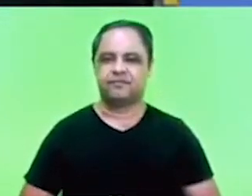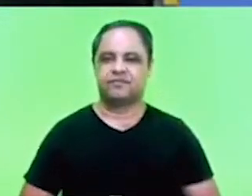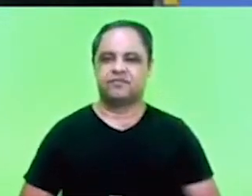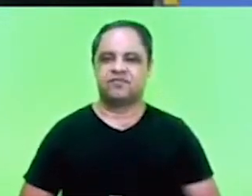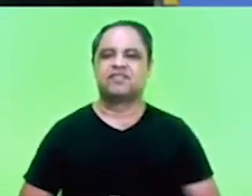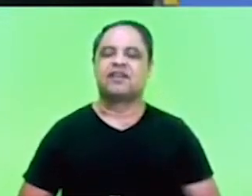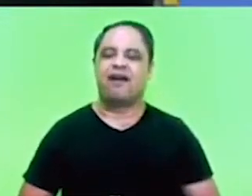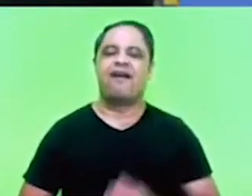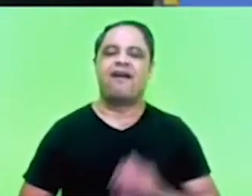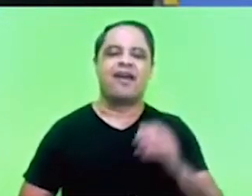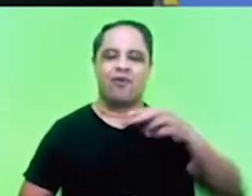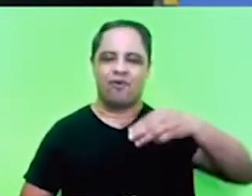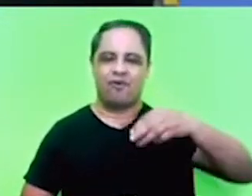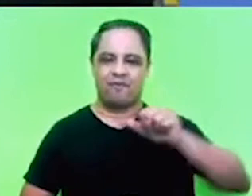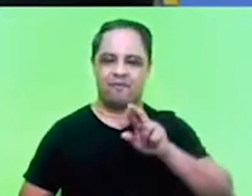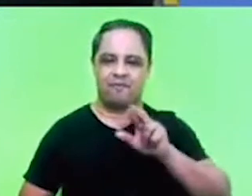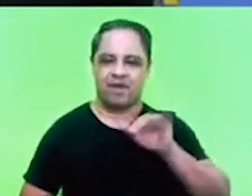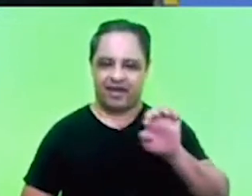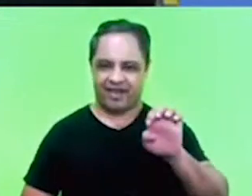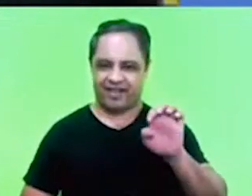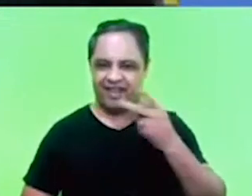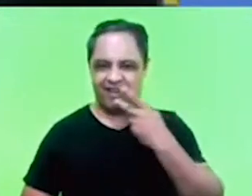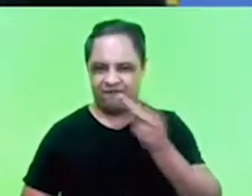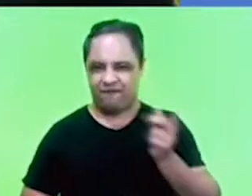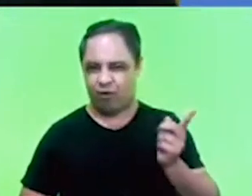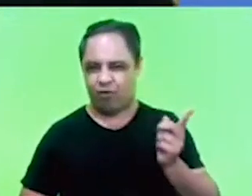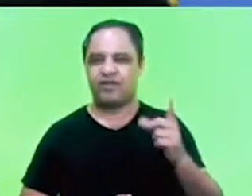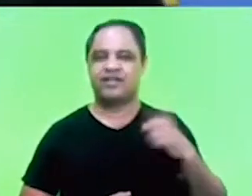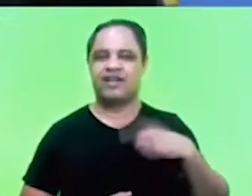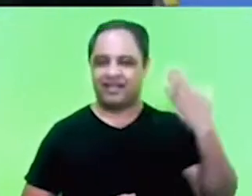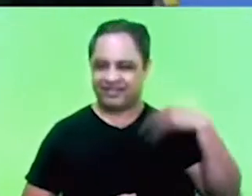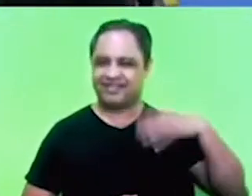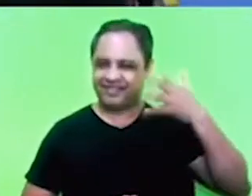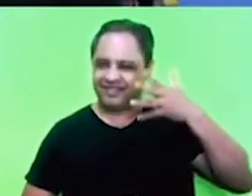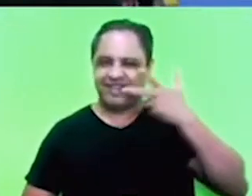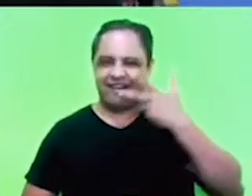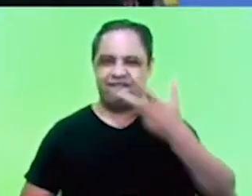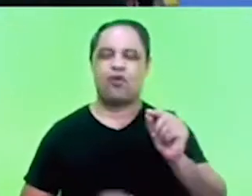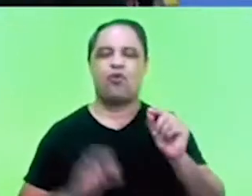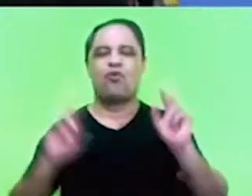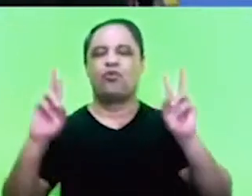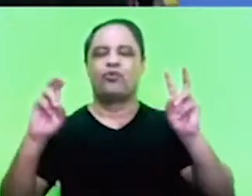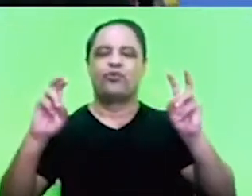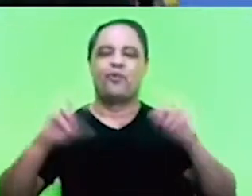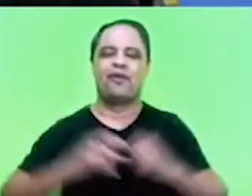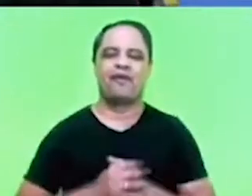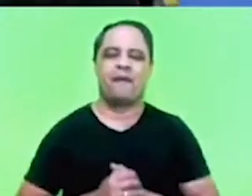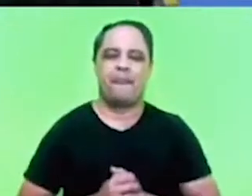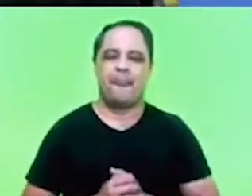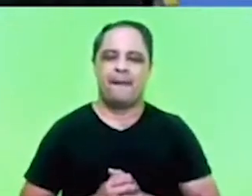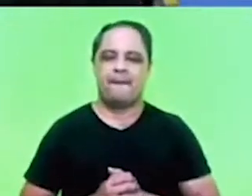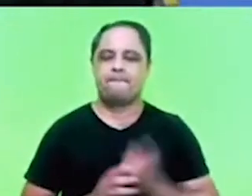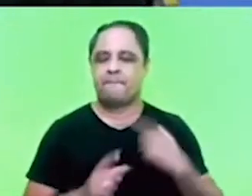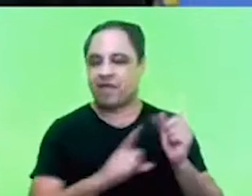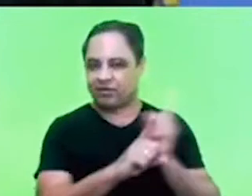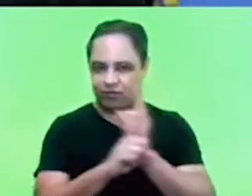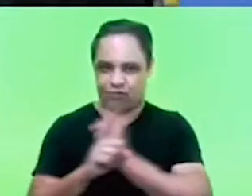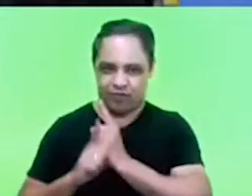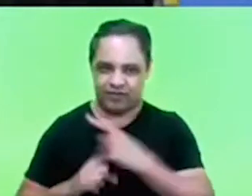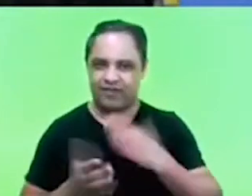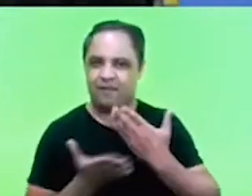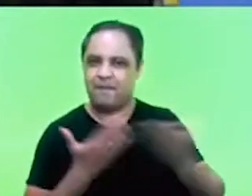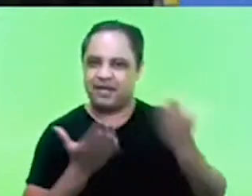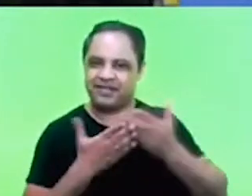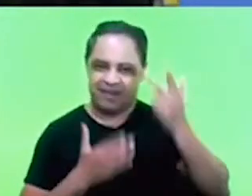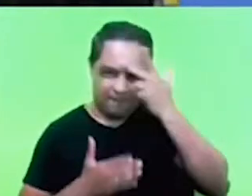Como diz a Mariane, que fez o keynote, ela comentou uma coisa sobre eles descobriram que estavam perdendo pessoas